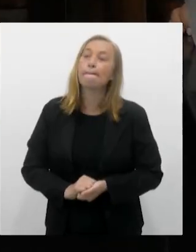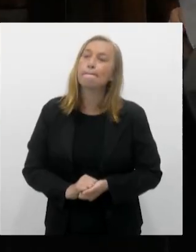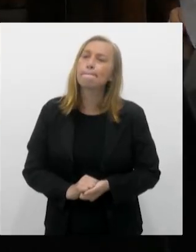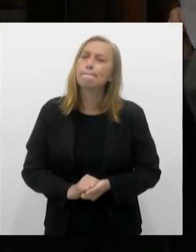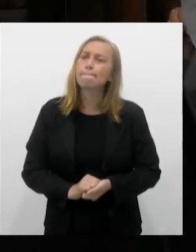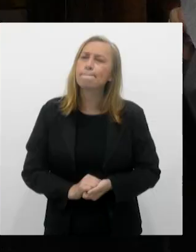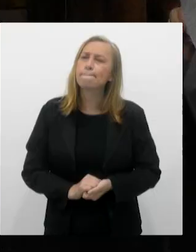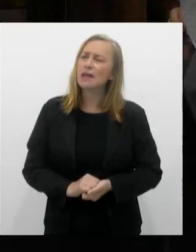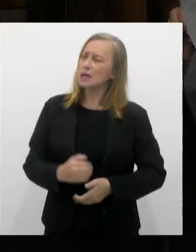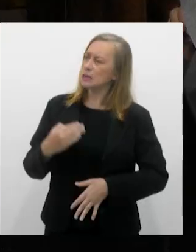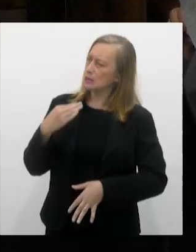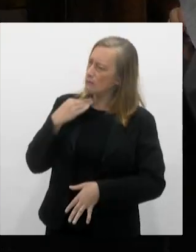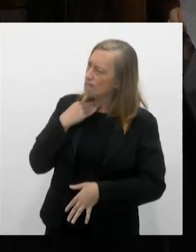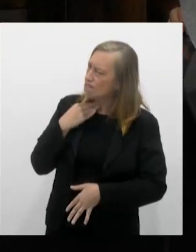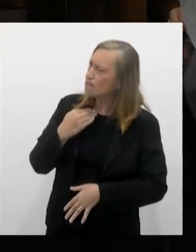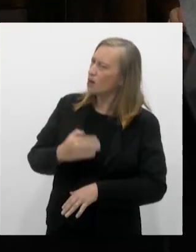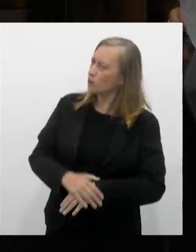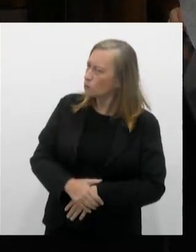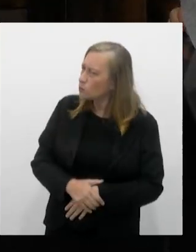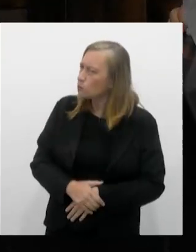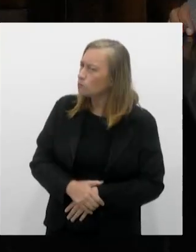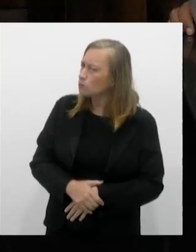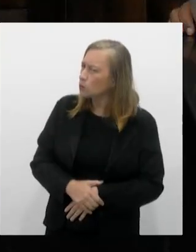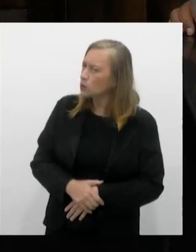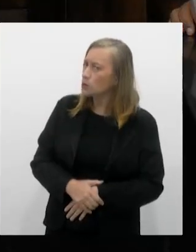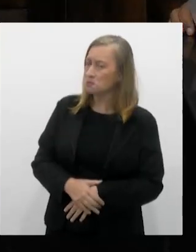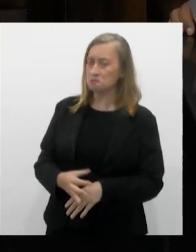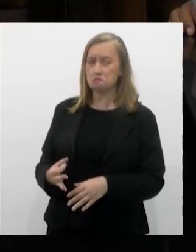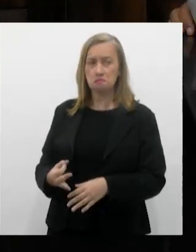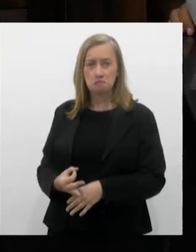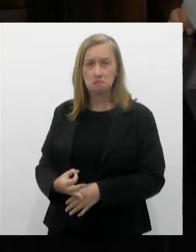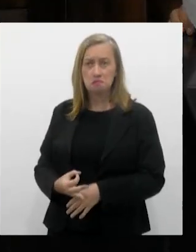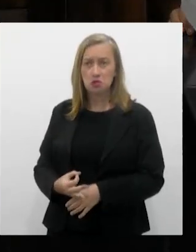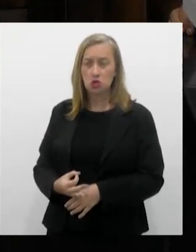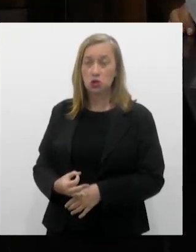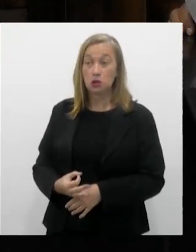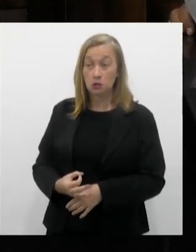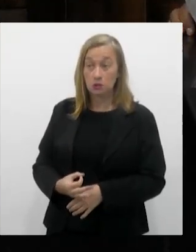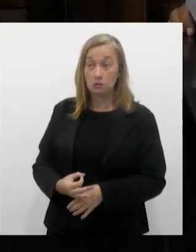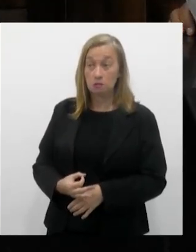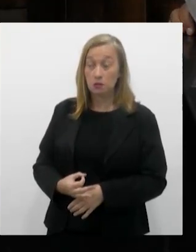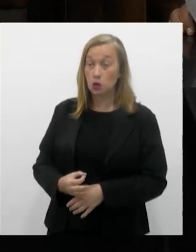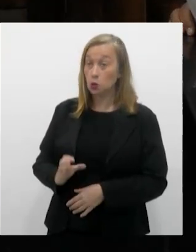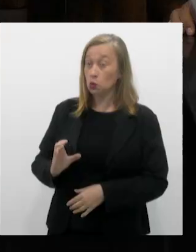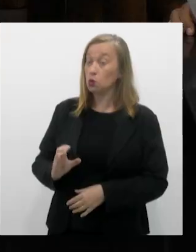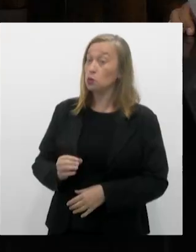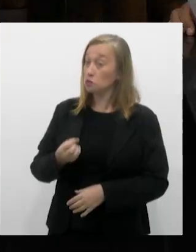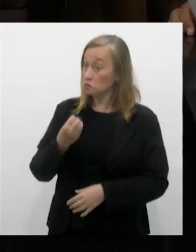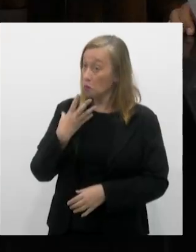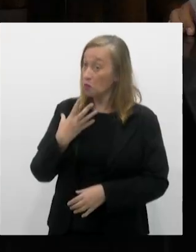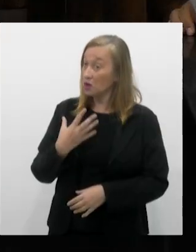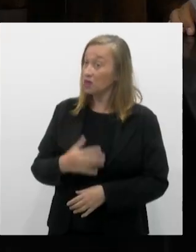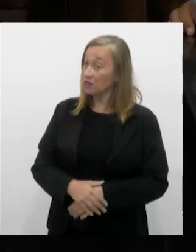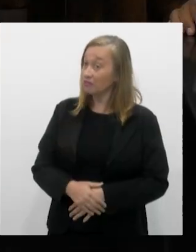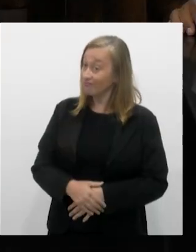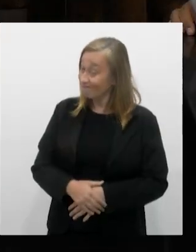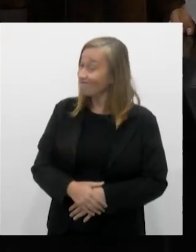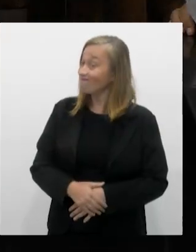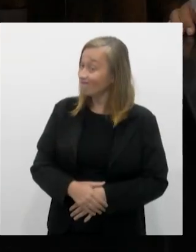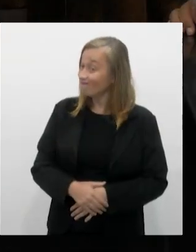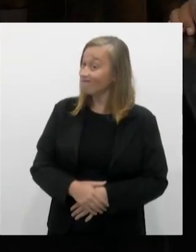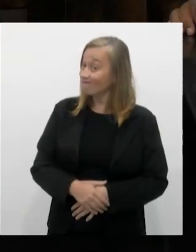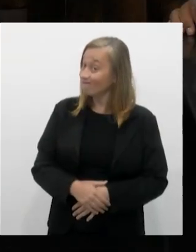Mas que banco, hein? Terceira linha, que poder! Estava em tudo no Estado. E